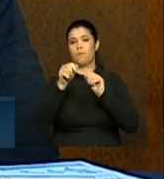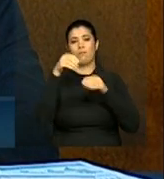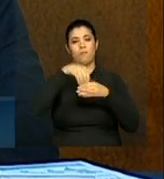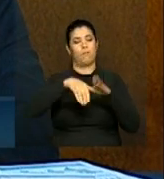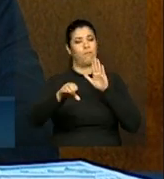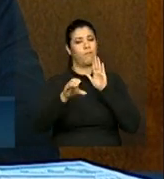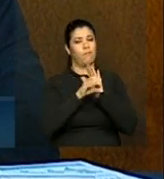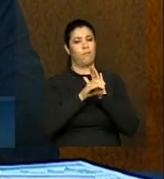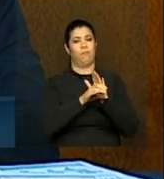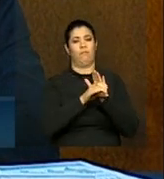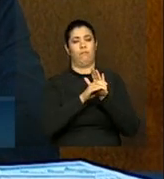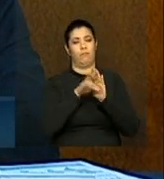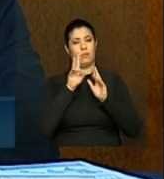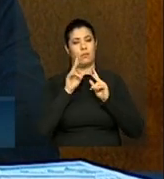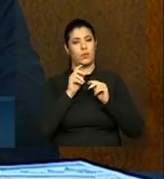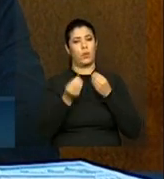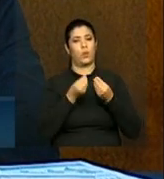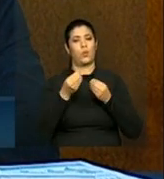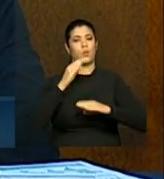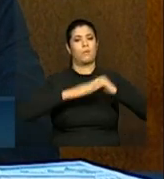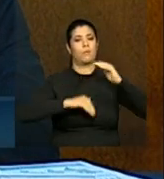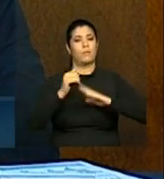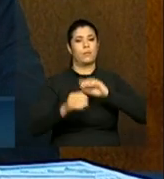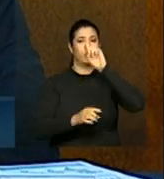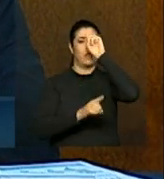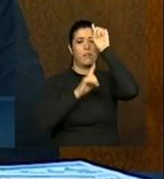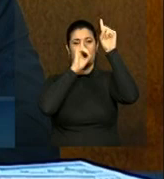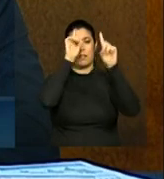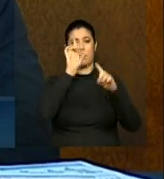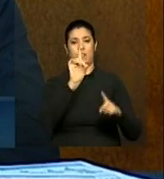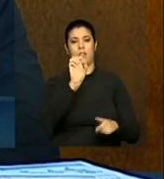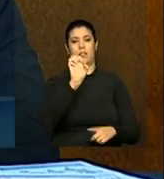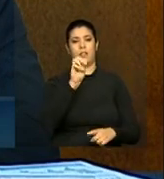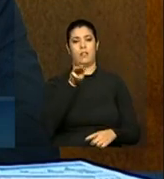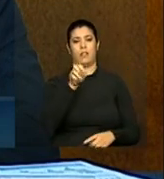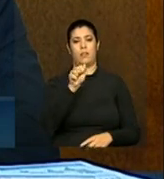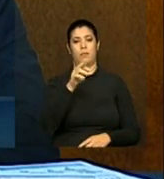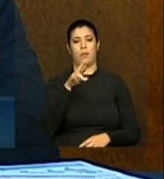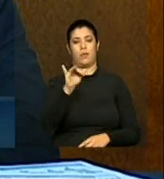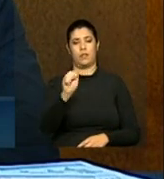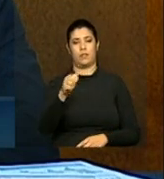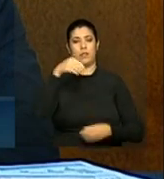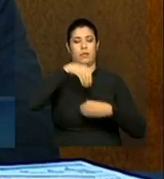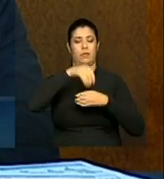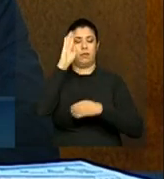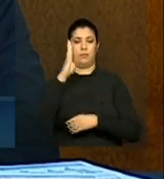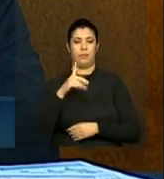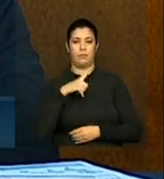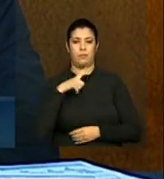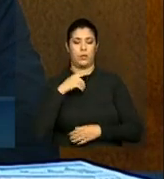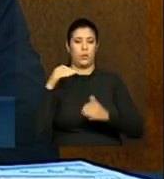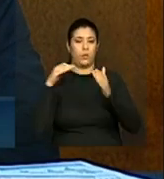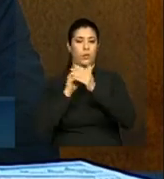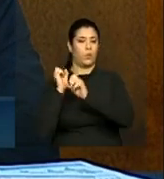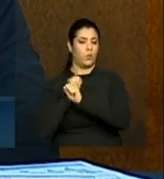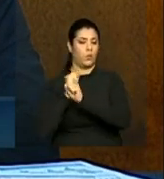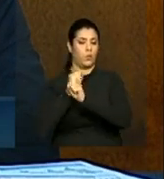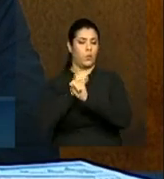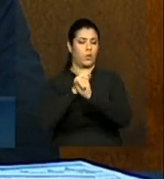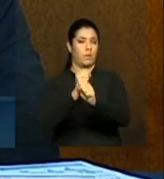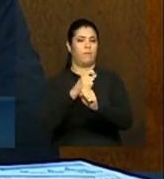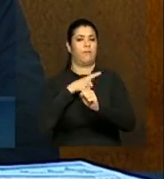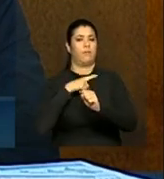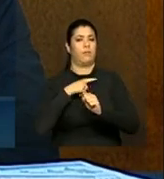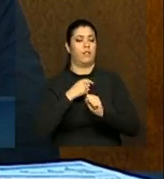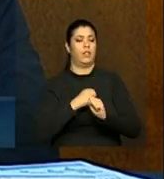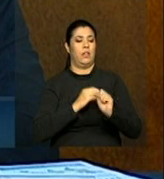sem hesitação da democracia brasileira. Isso que a gente tem visto no nosso país nos últimos tempos, né? um recrudescimento de